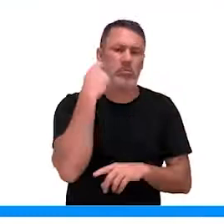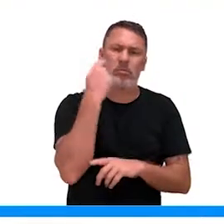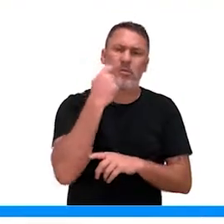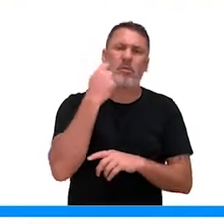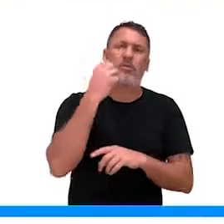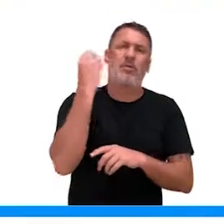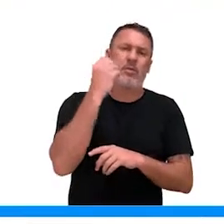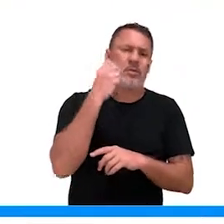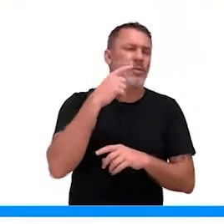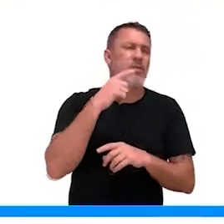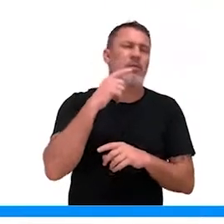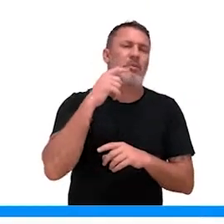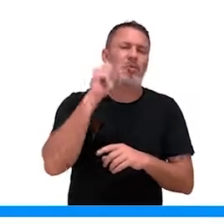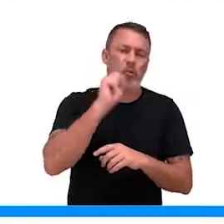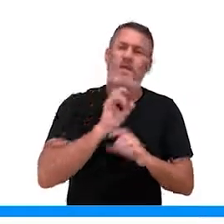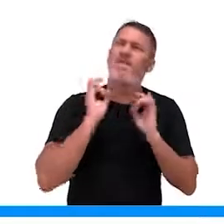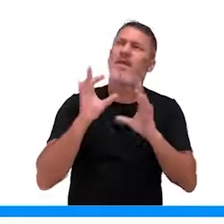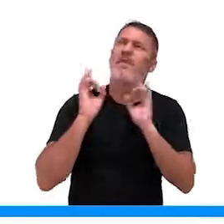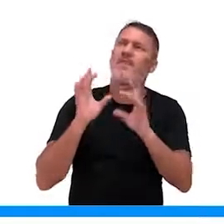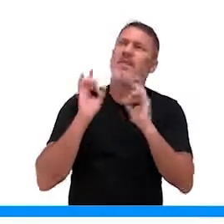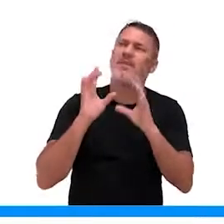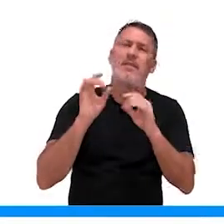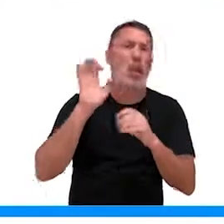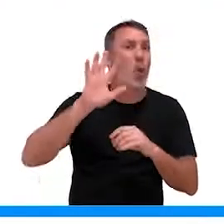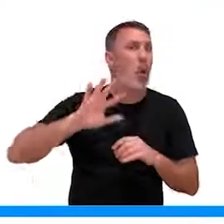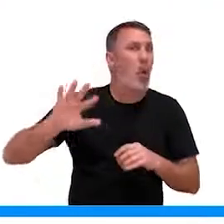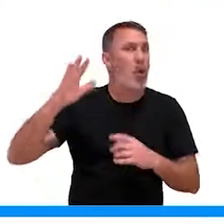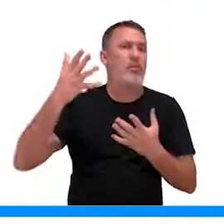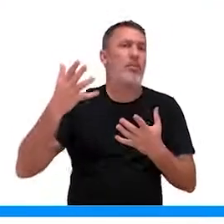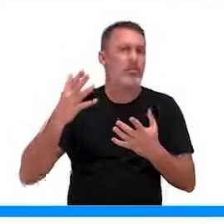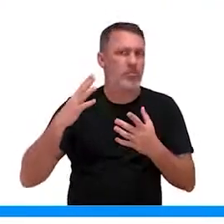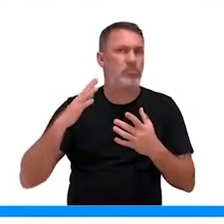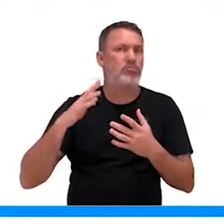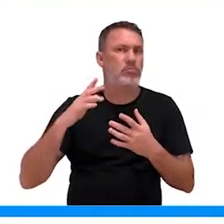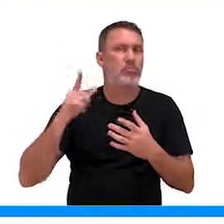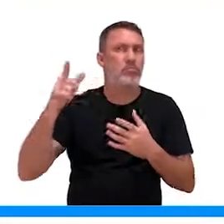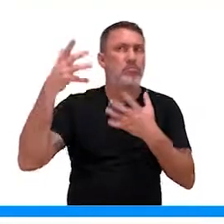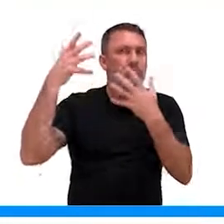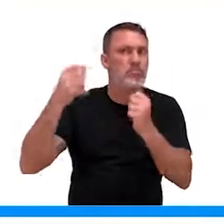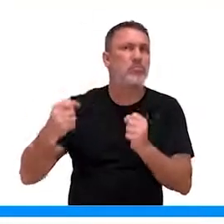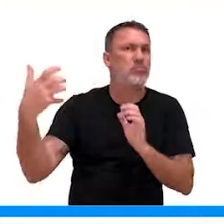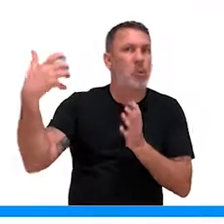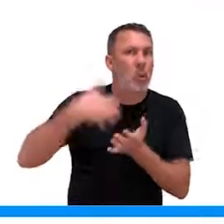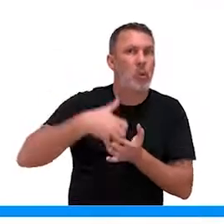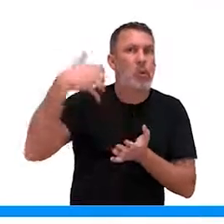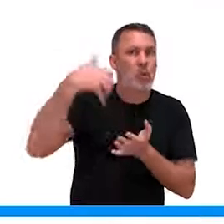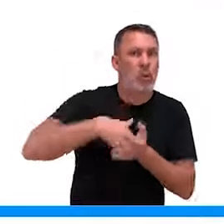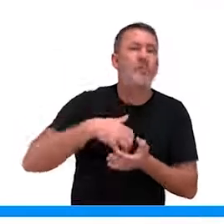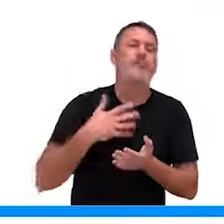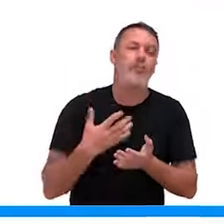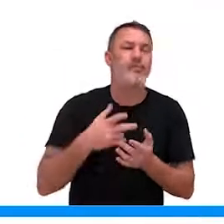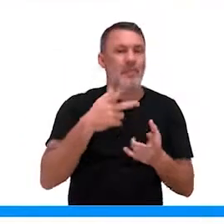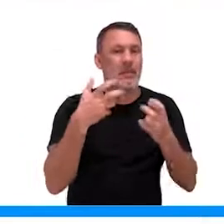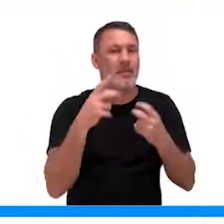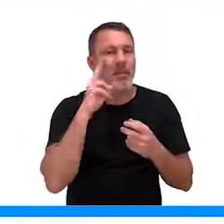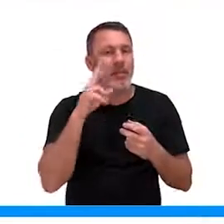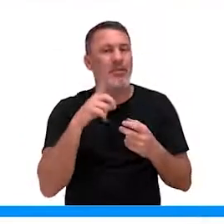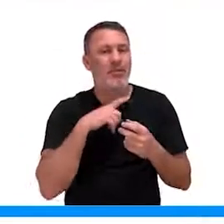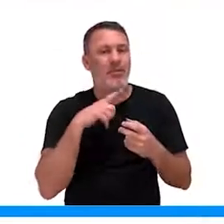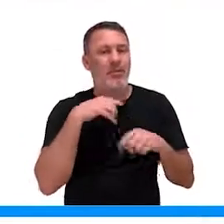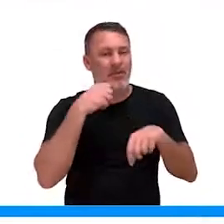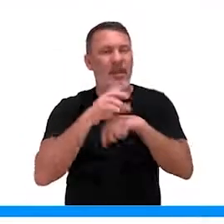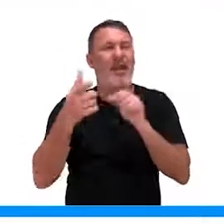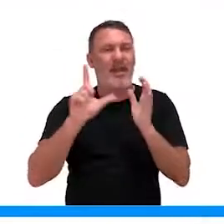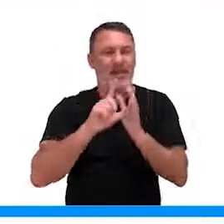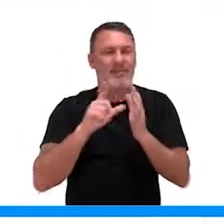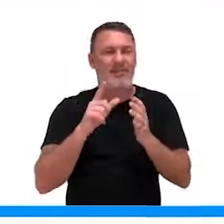tá? Riquíssimos, como os mercados europeus, por exemplo. Então, perceba que, claro que automaticamente, como já até falamos aqui